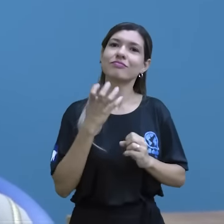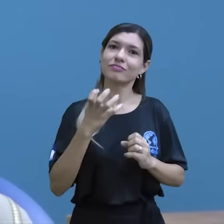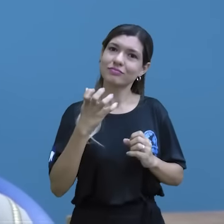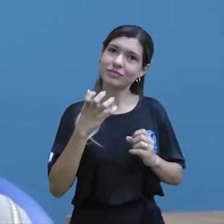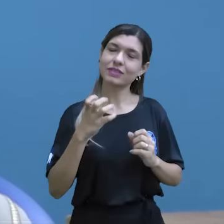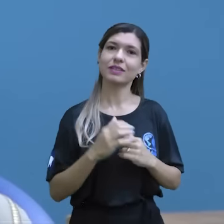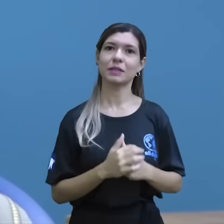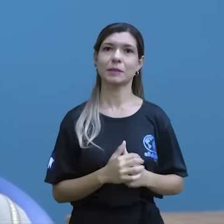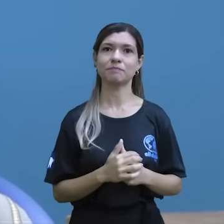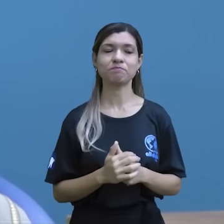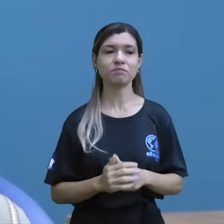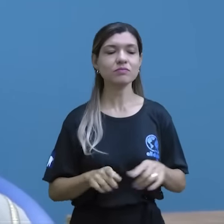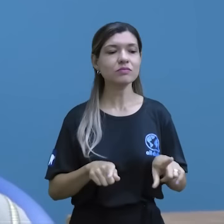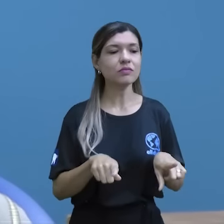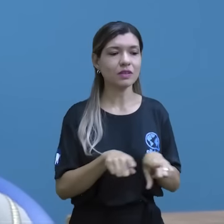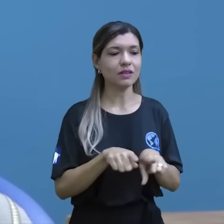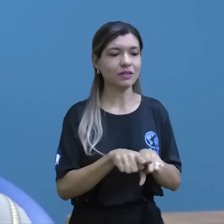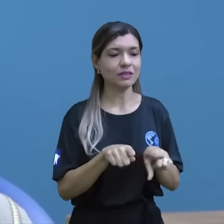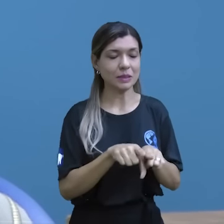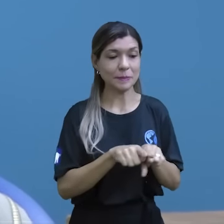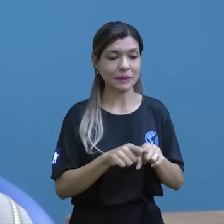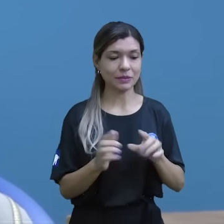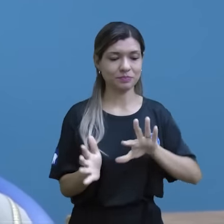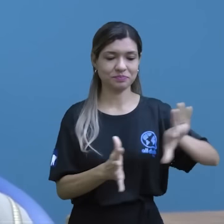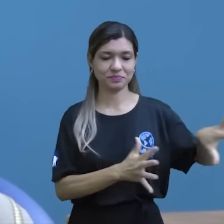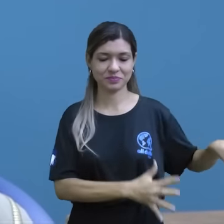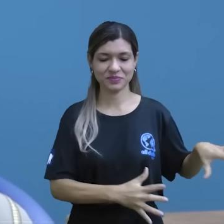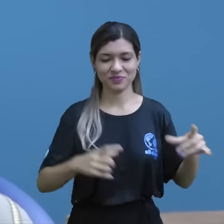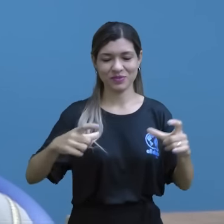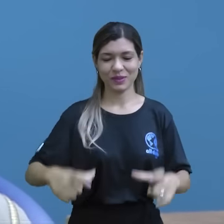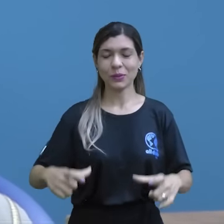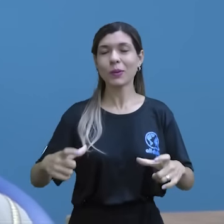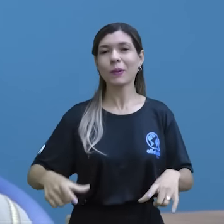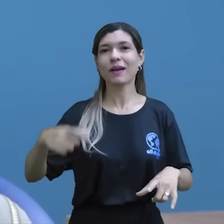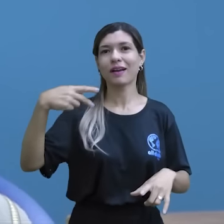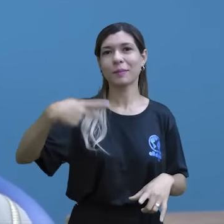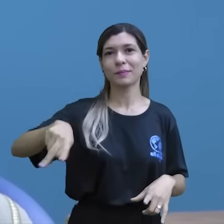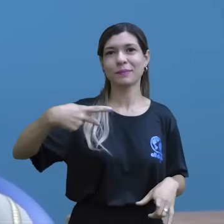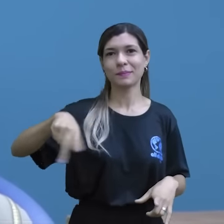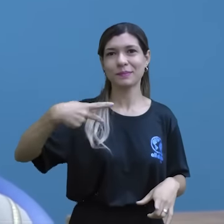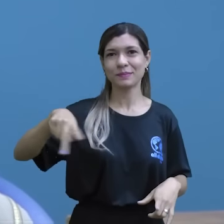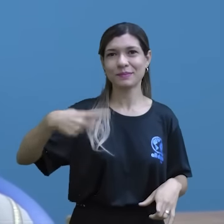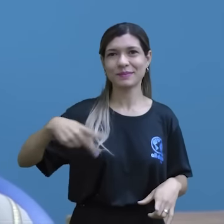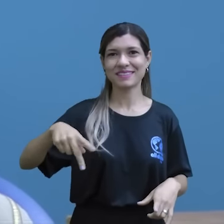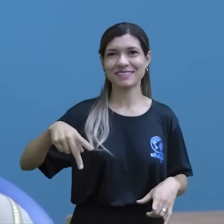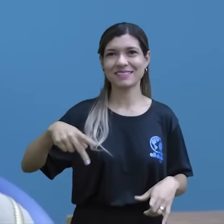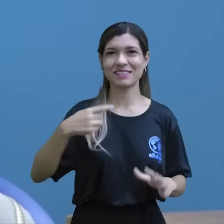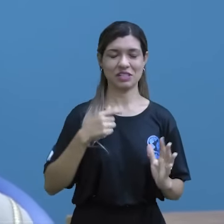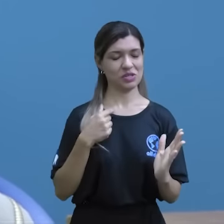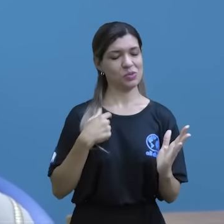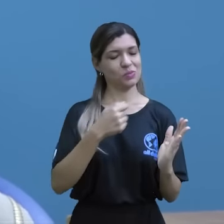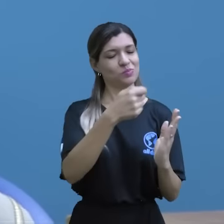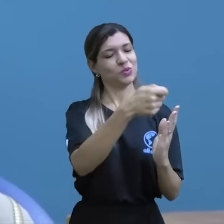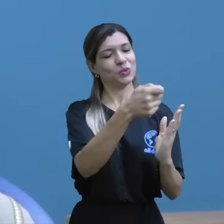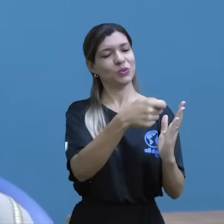Lima Barreto nunca esteve tão vivo, porque justamente ele traz para nós as